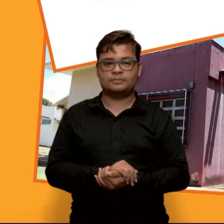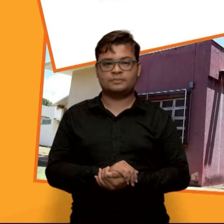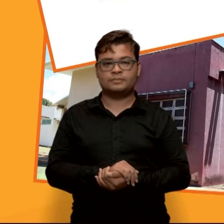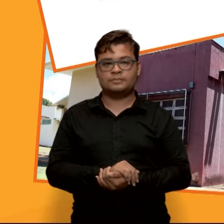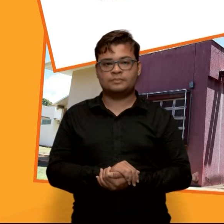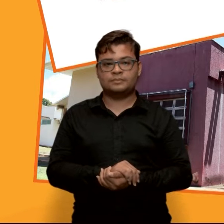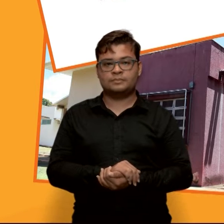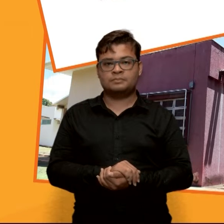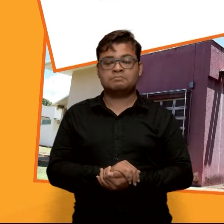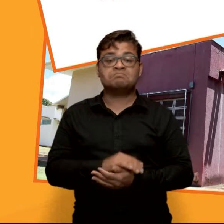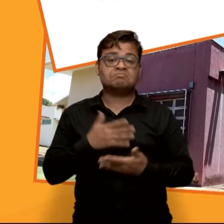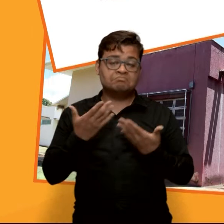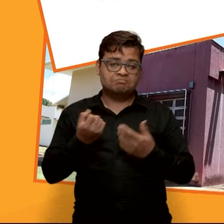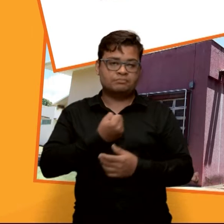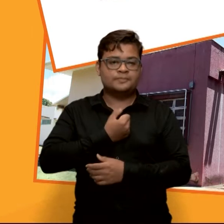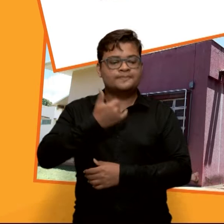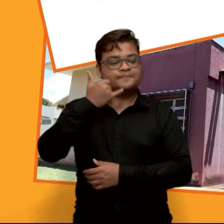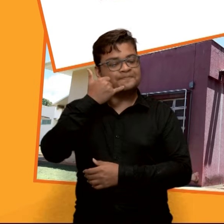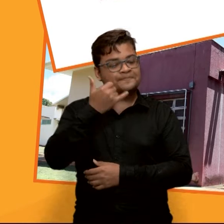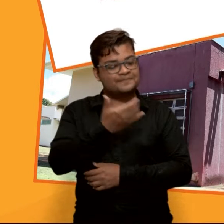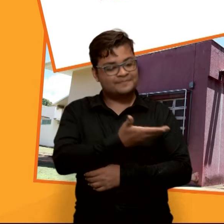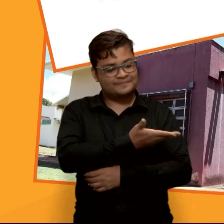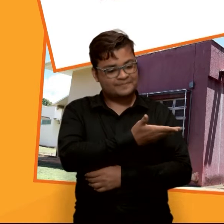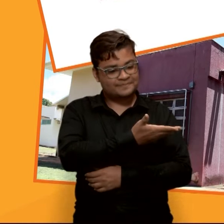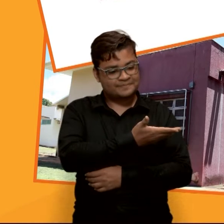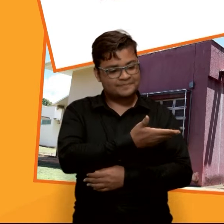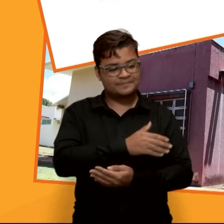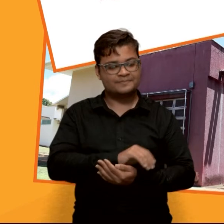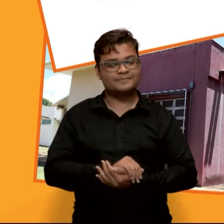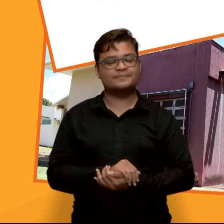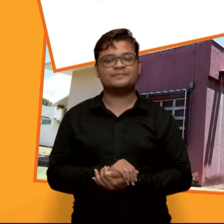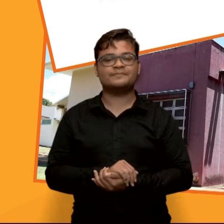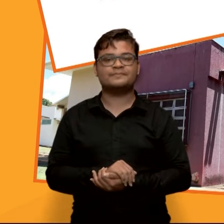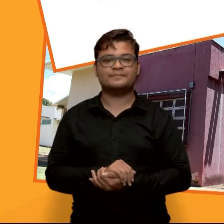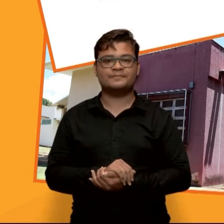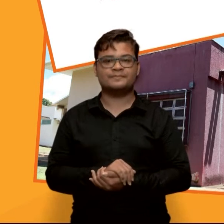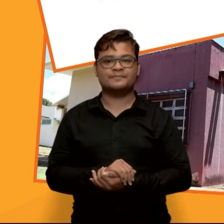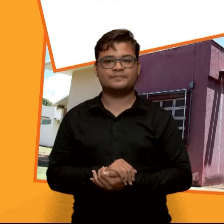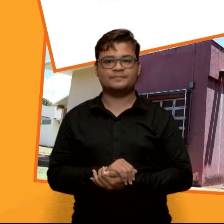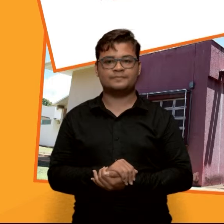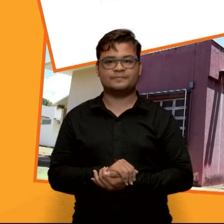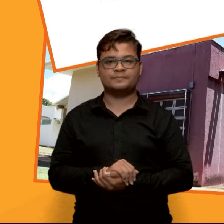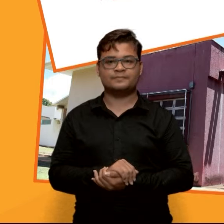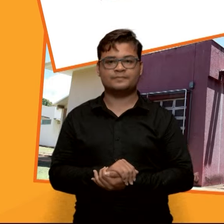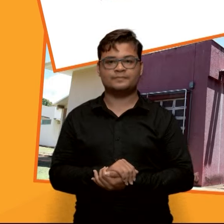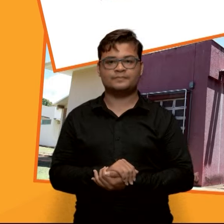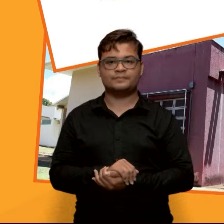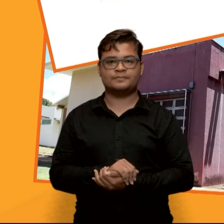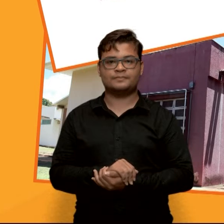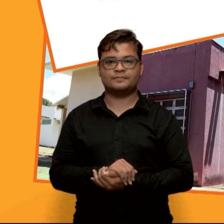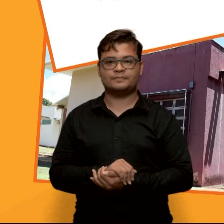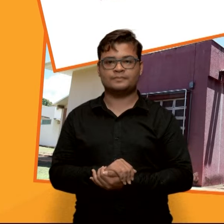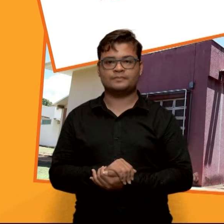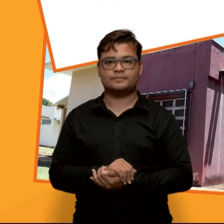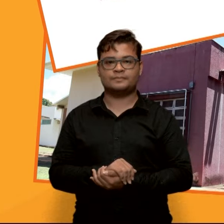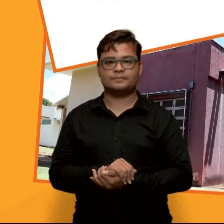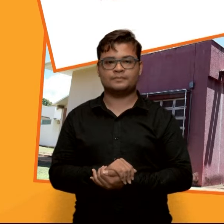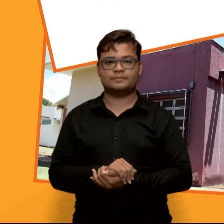labmulti.agro@ufg.br ou pelo telefone 35 21 16 08.